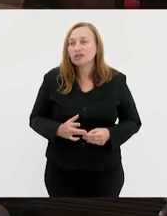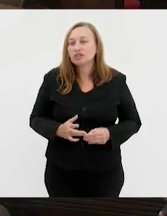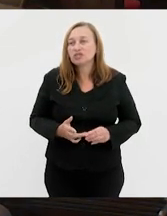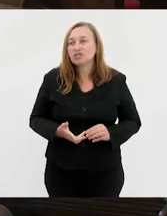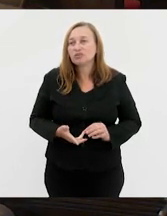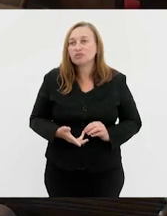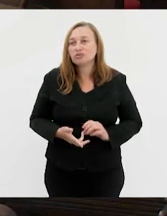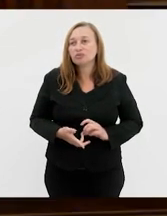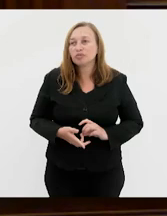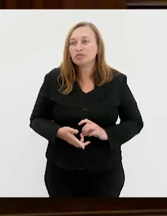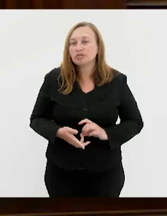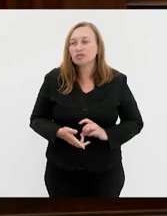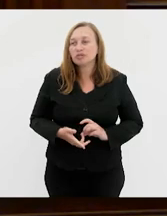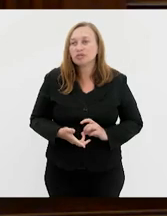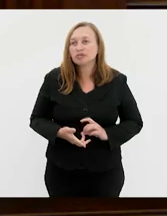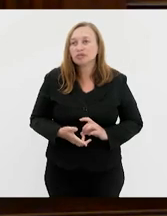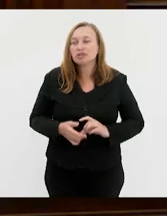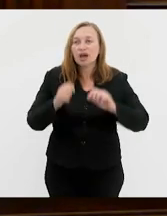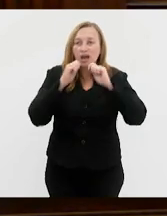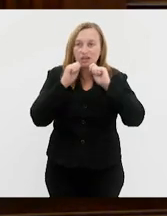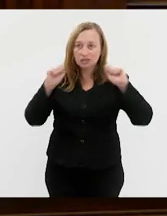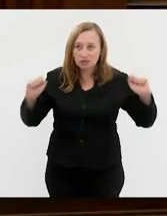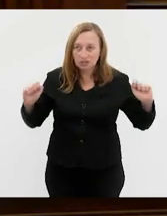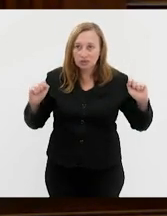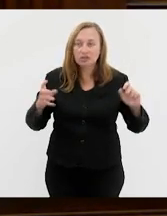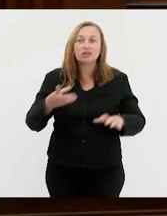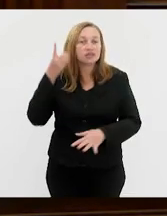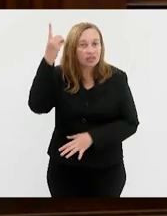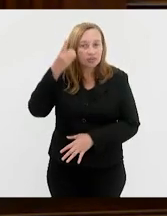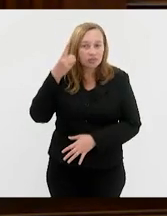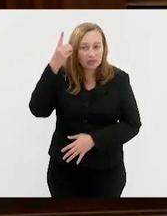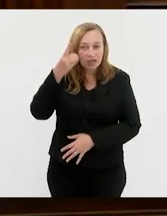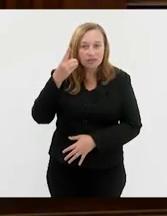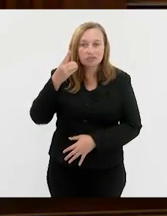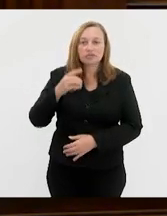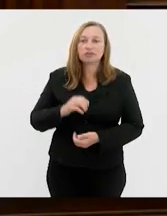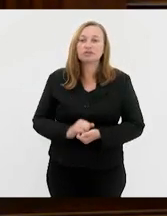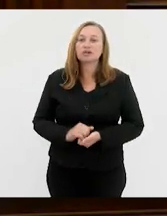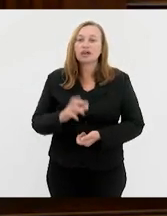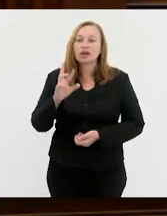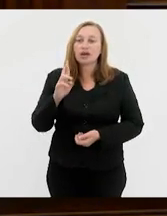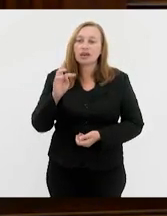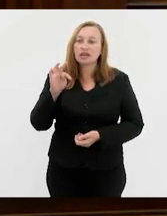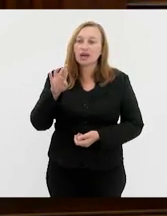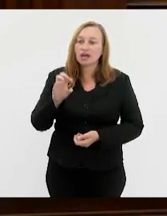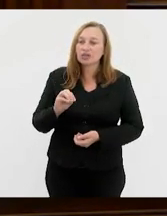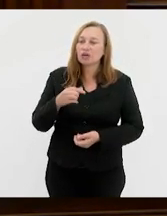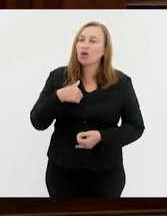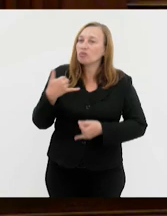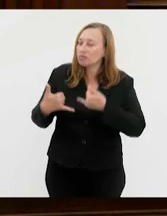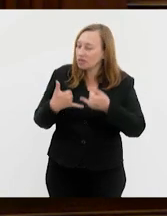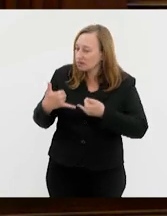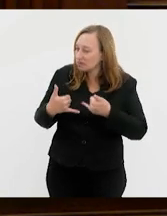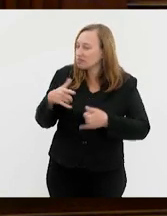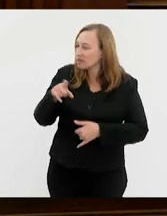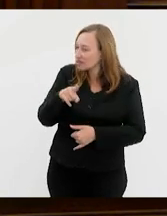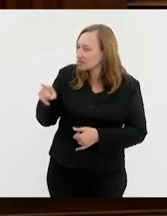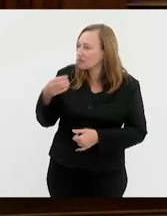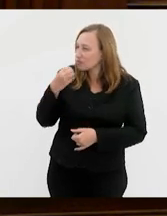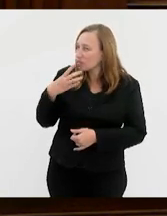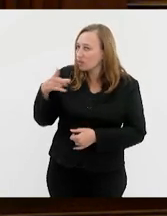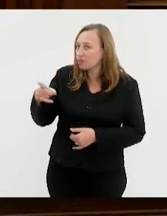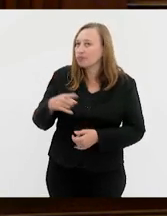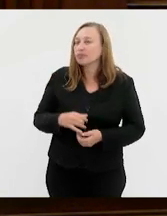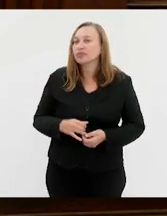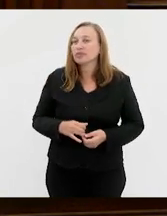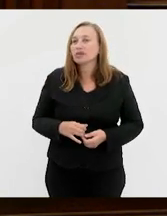Voltou. Os assessores do deputado Renato, eu brinco com eles, eles são, eu chamo os caras